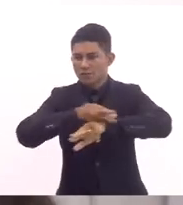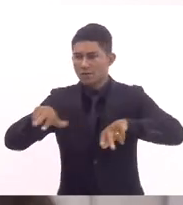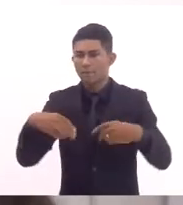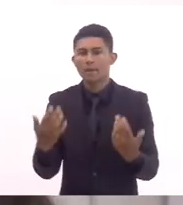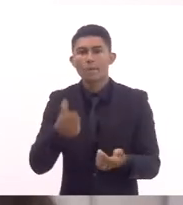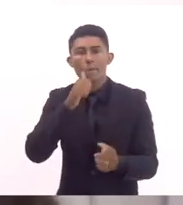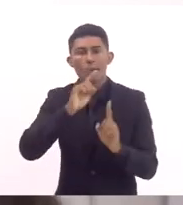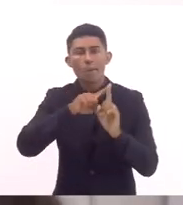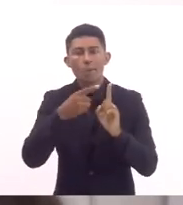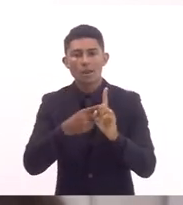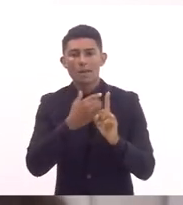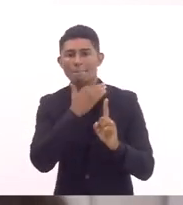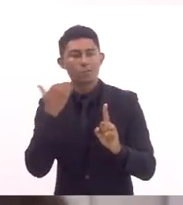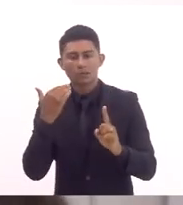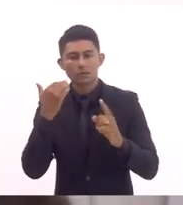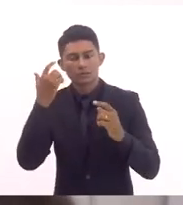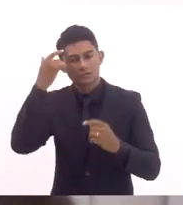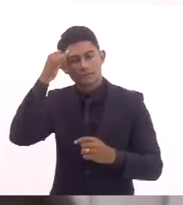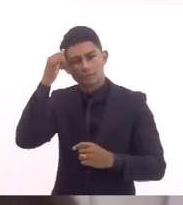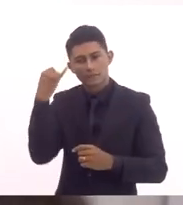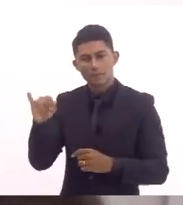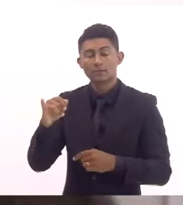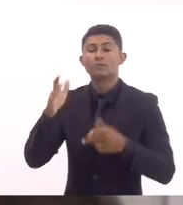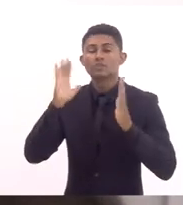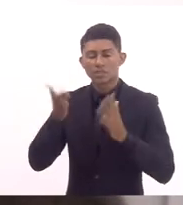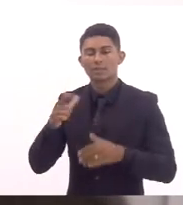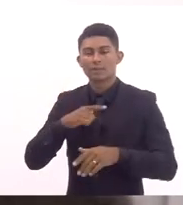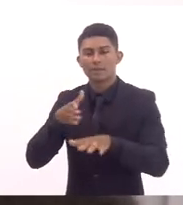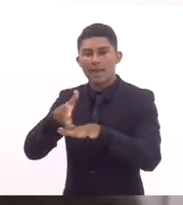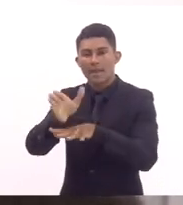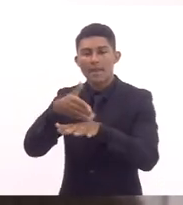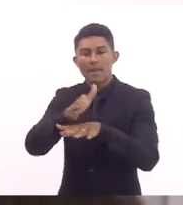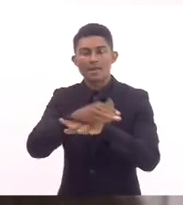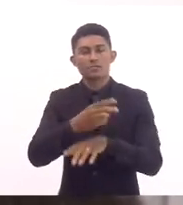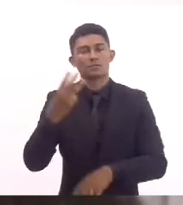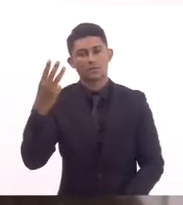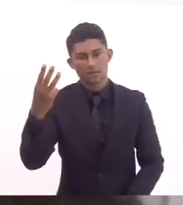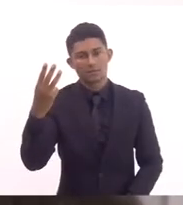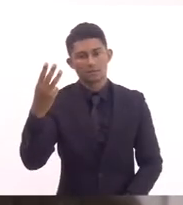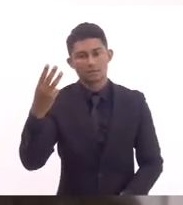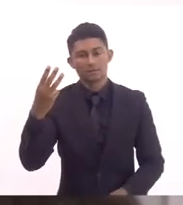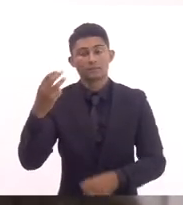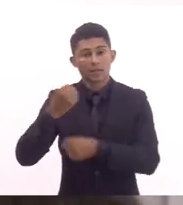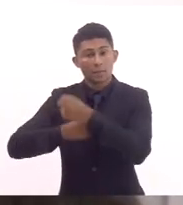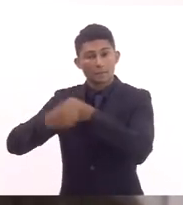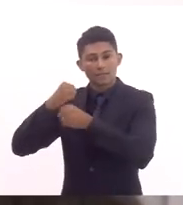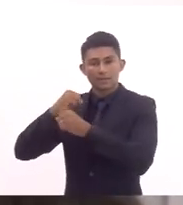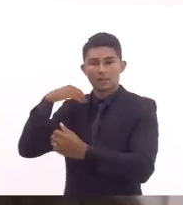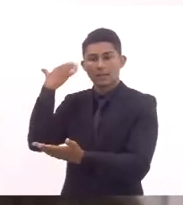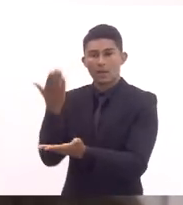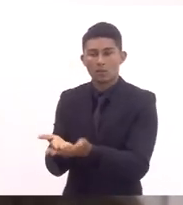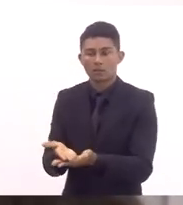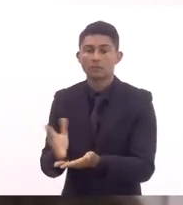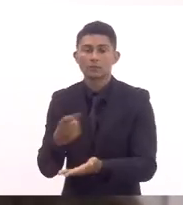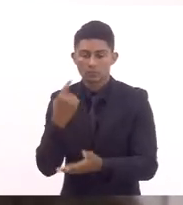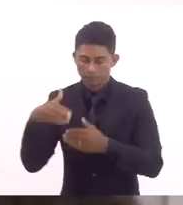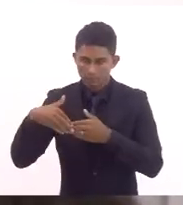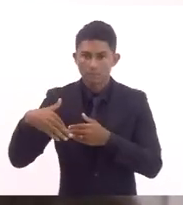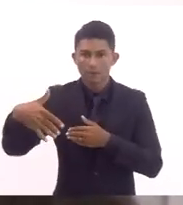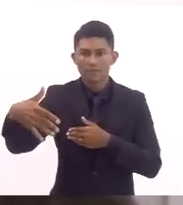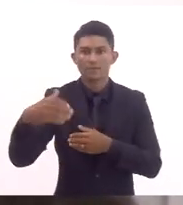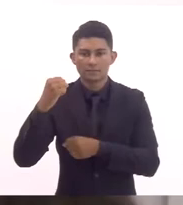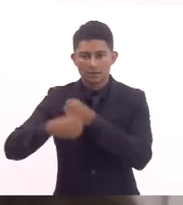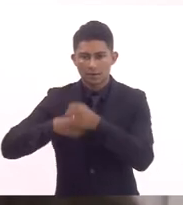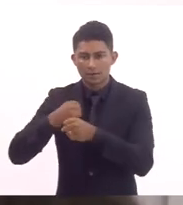foram três eixos que já aconteceram do ano passado tá acontecendo até agora e a gente tem projeto de desdobrava para o segundo semestre desse ano